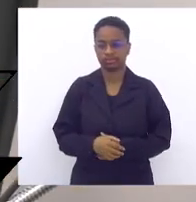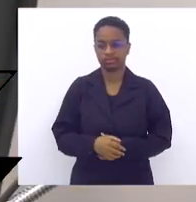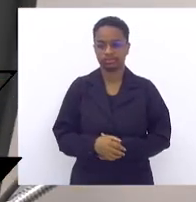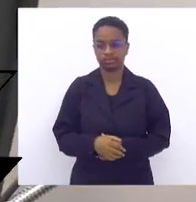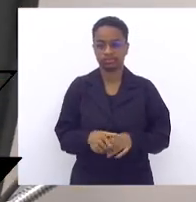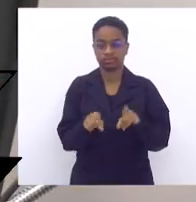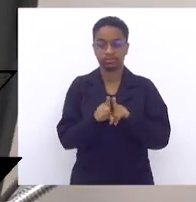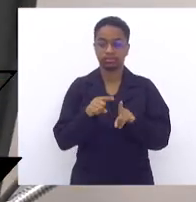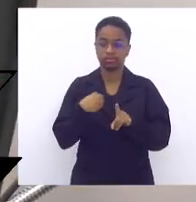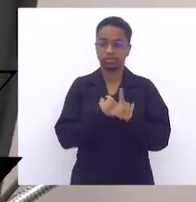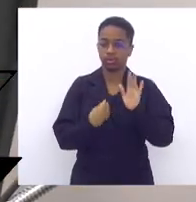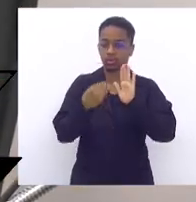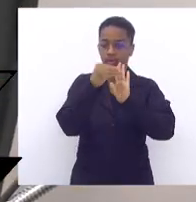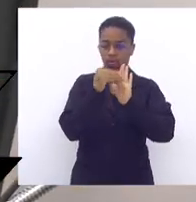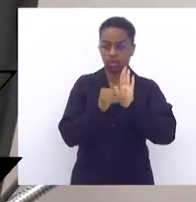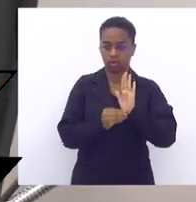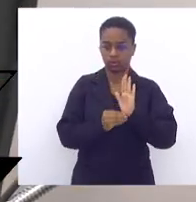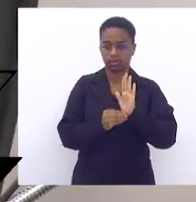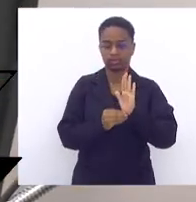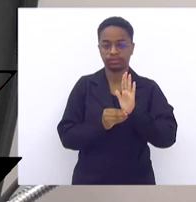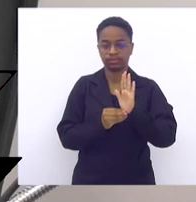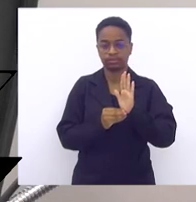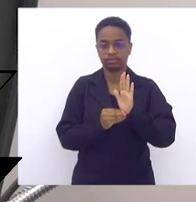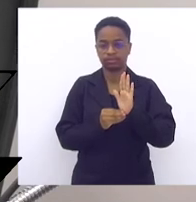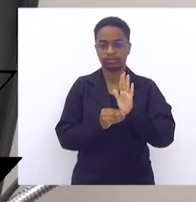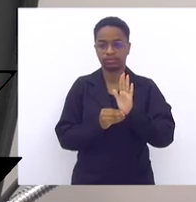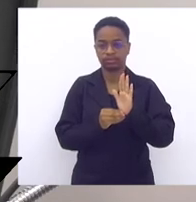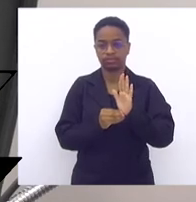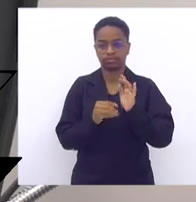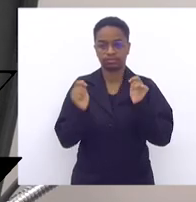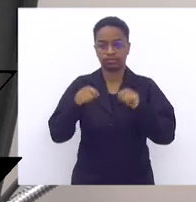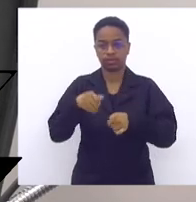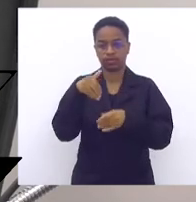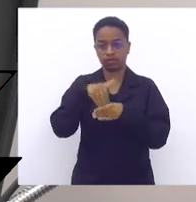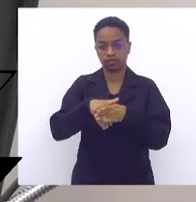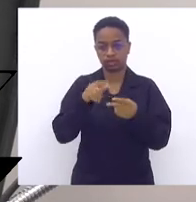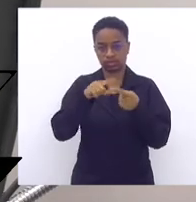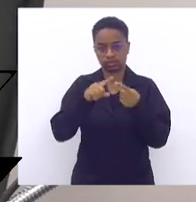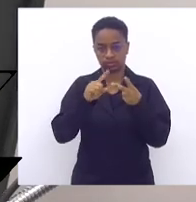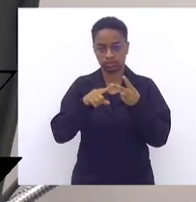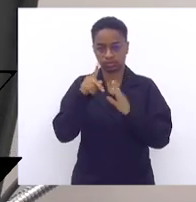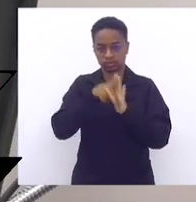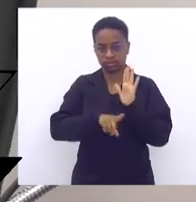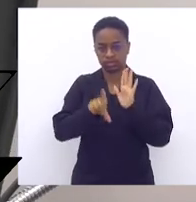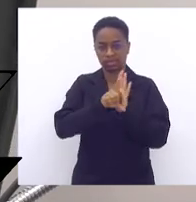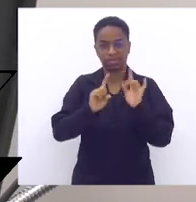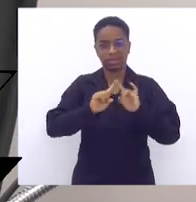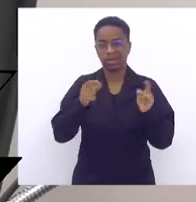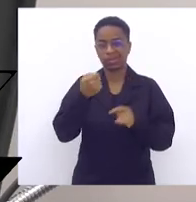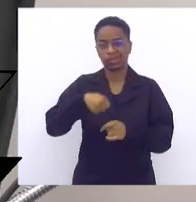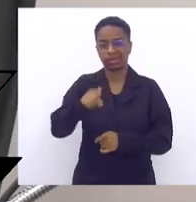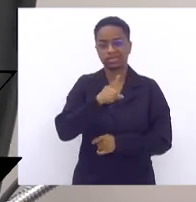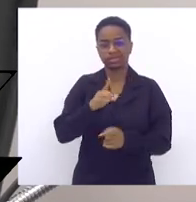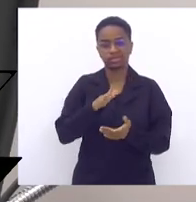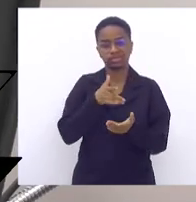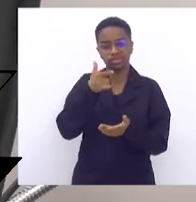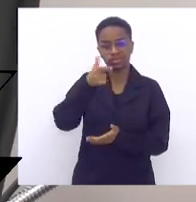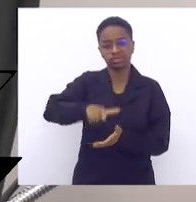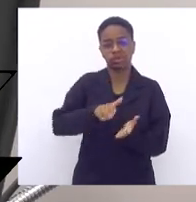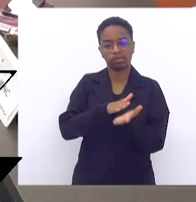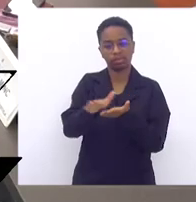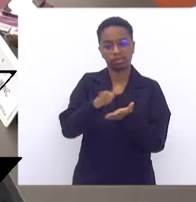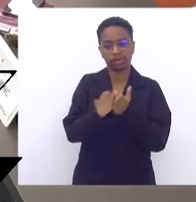colocou aqui no início dos trabalhos, para poder votar esses dois projetos sem a necessidade da republicação do